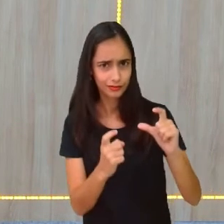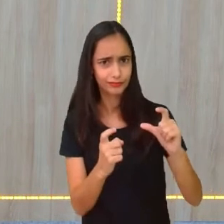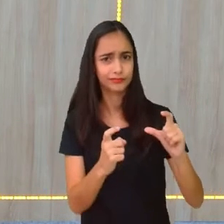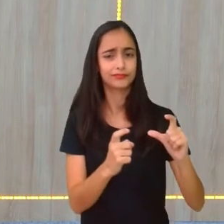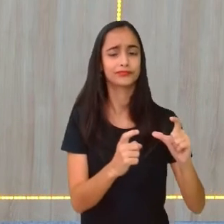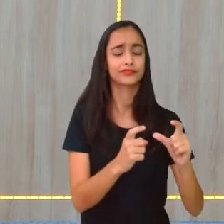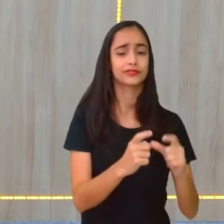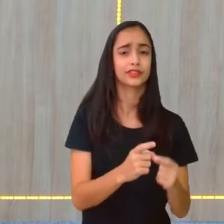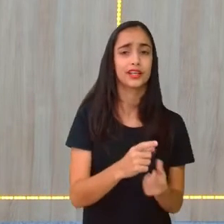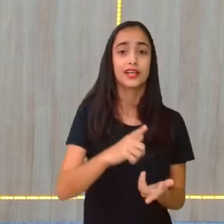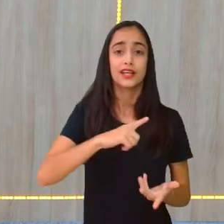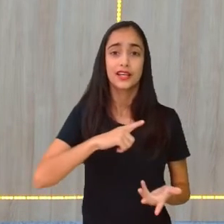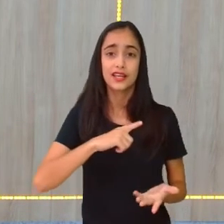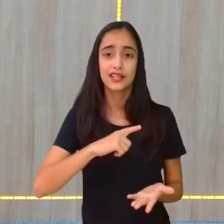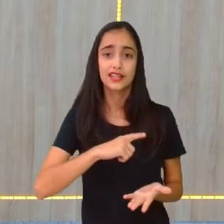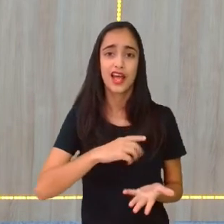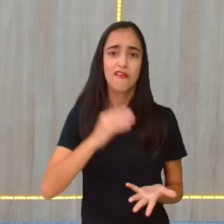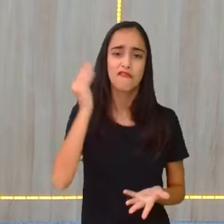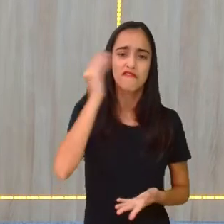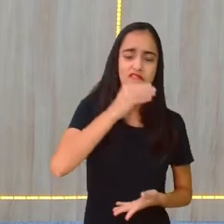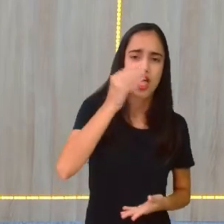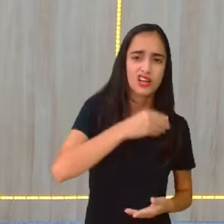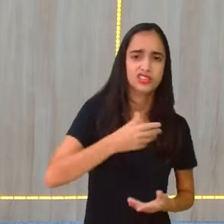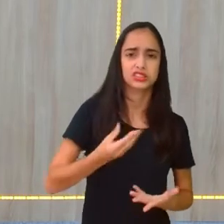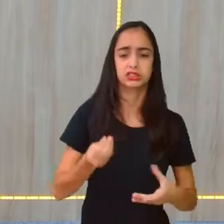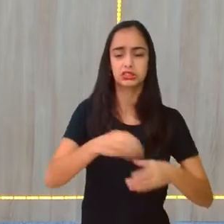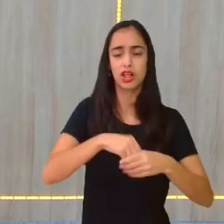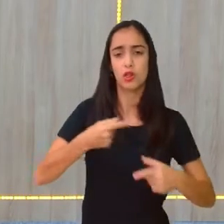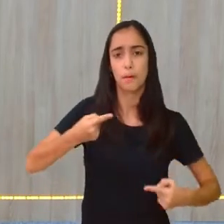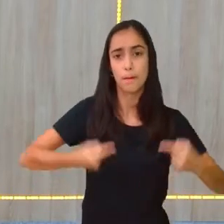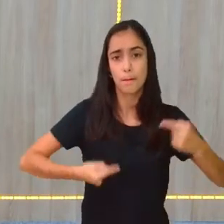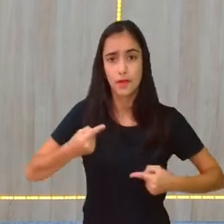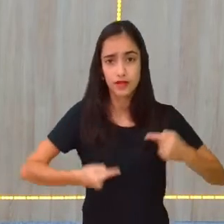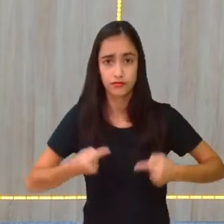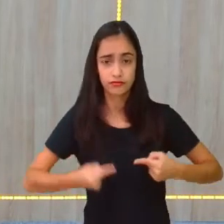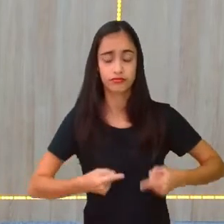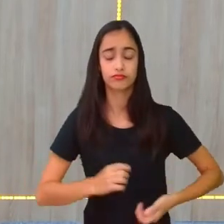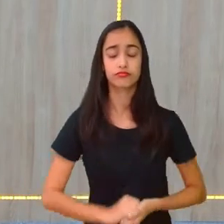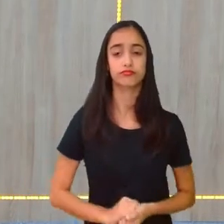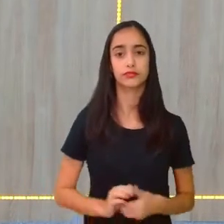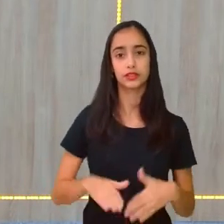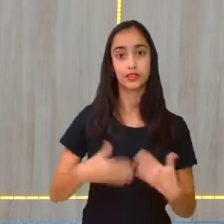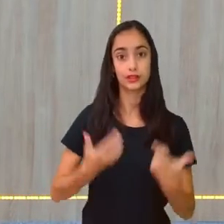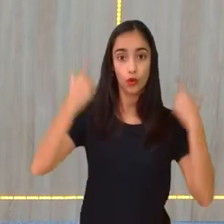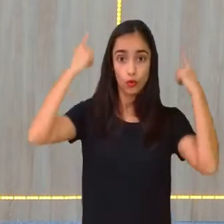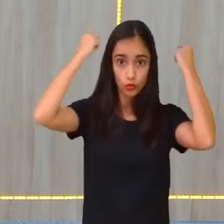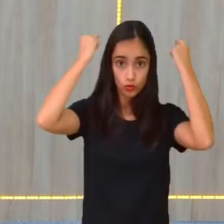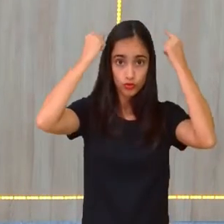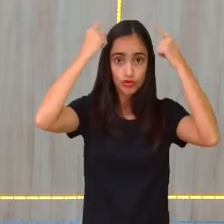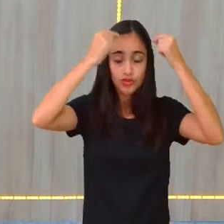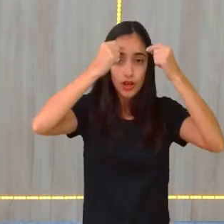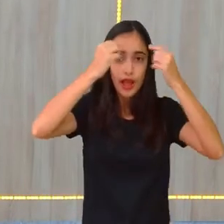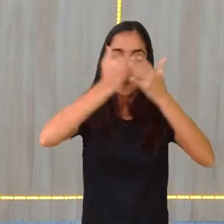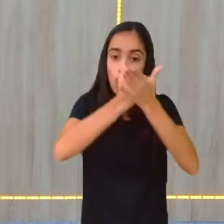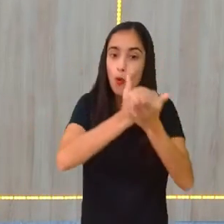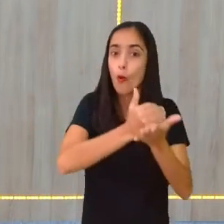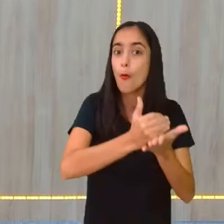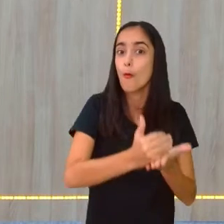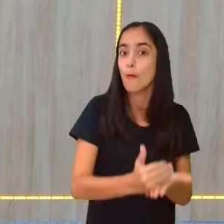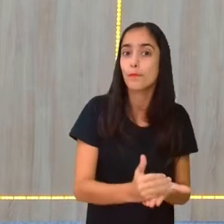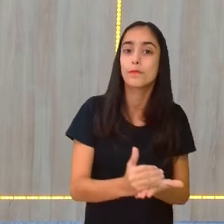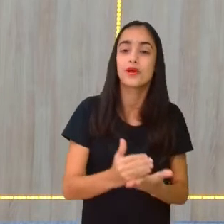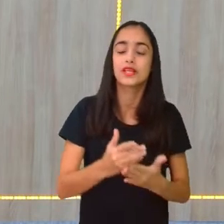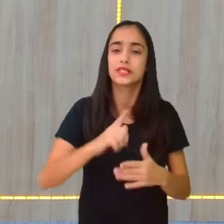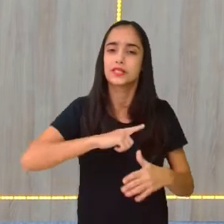ocorreu o enfraquecimento político dos persas na região do Mediterrâneo, né? Então, os gregos que a partir daí